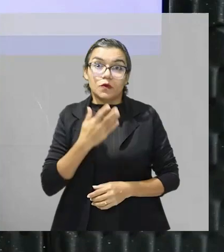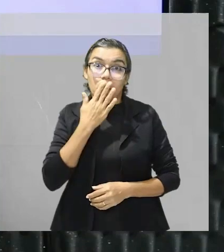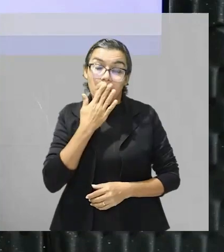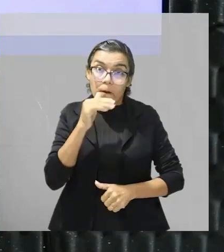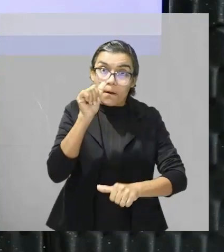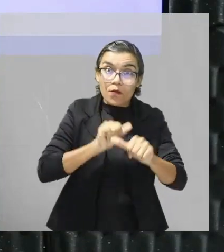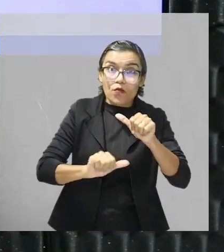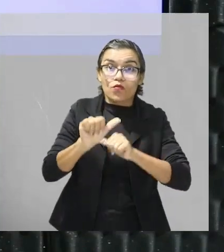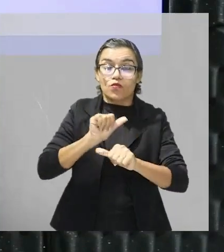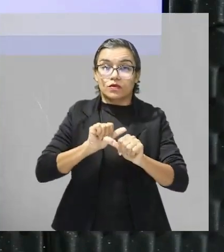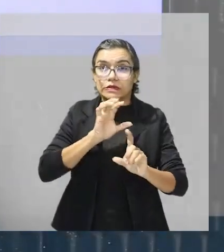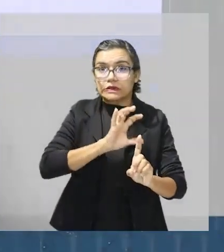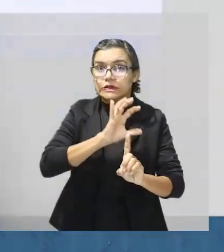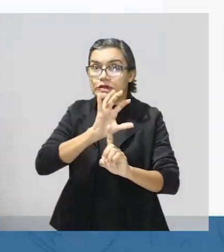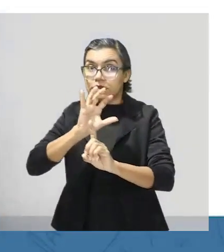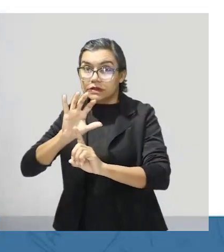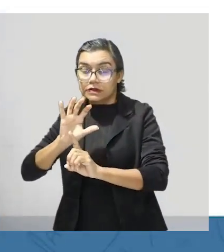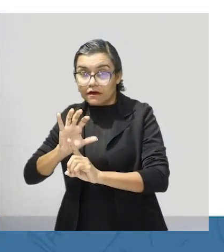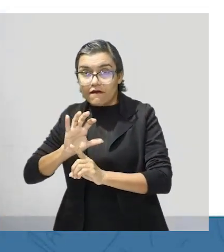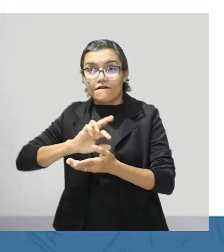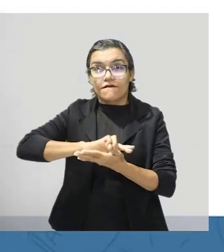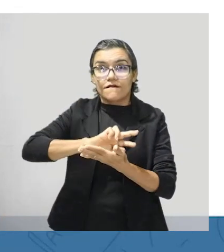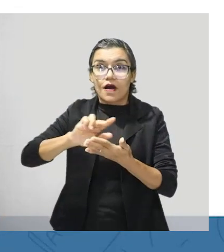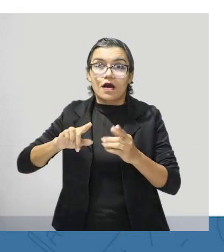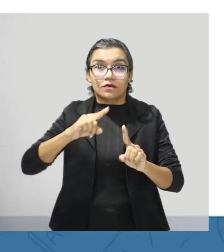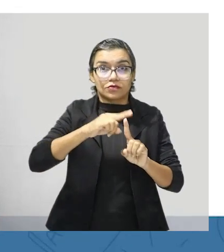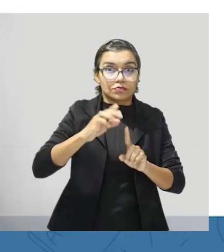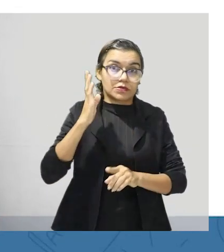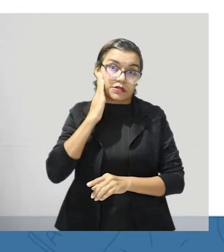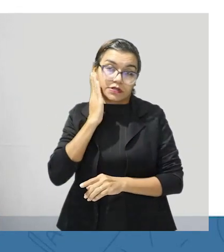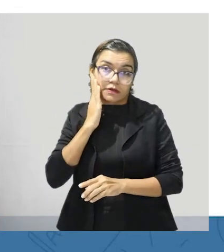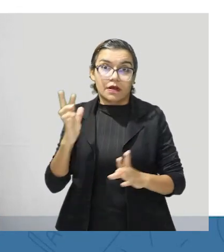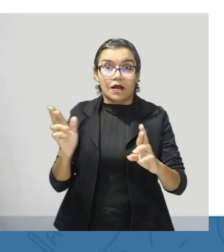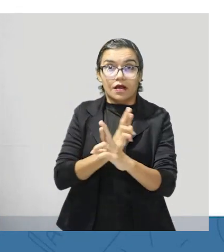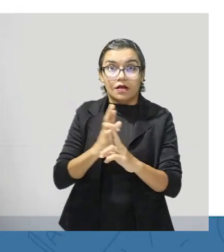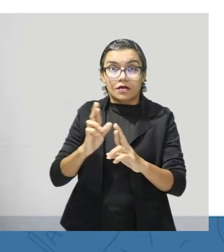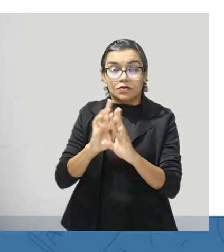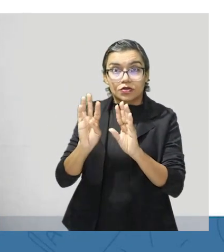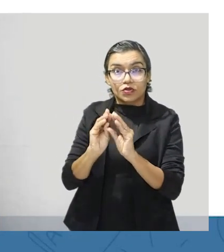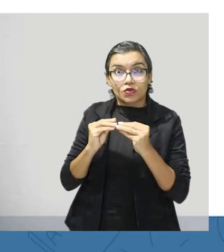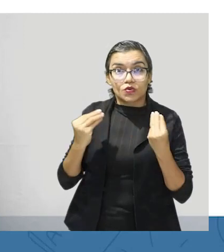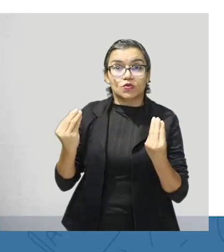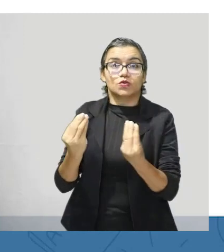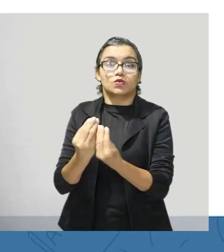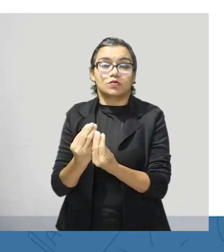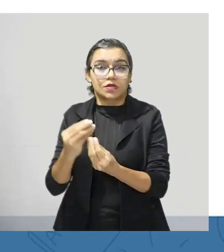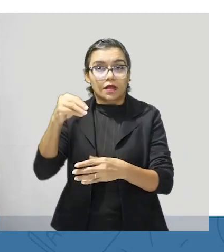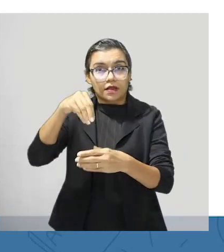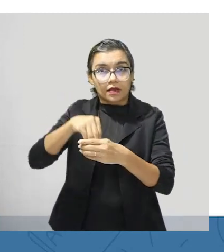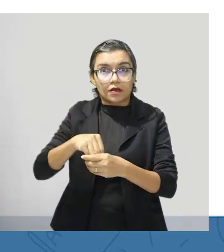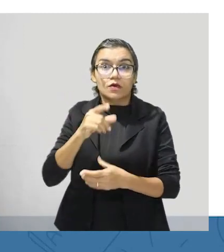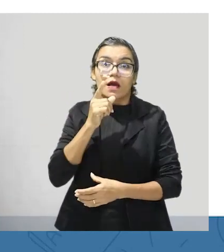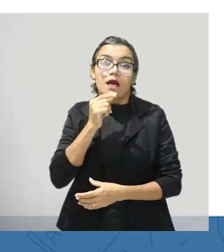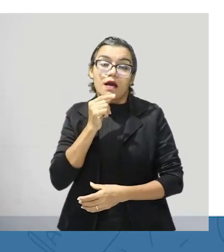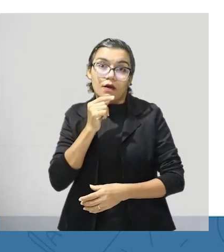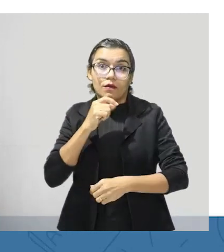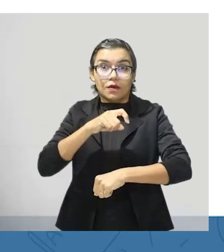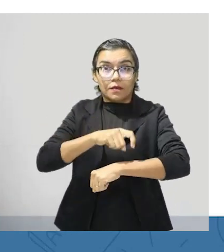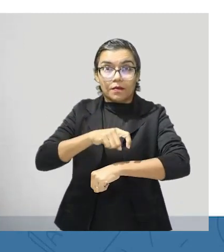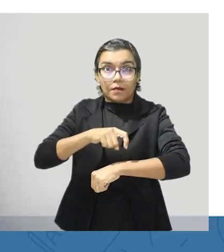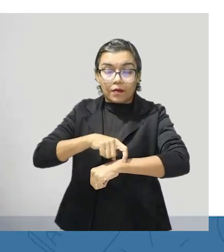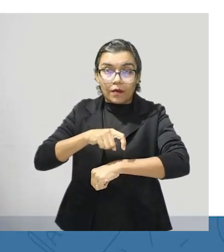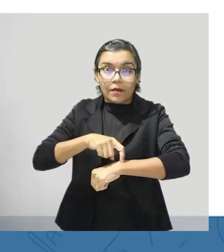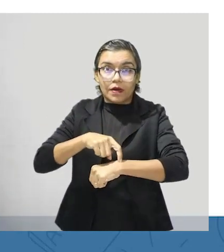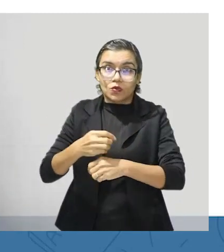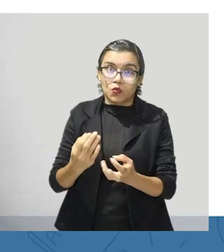suscitar interpretações diversas relacionadas às substâncias presentes na água de cozimento